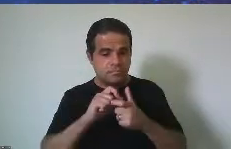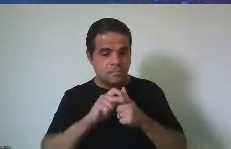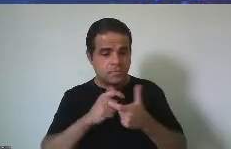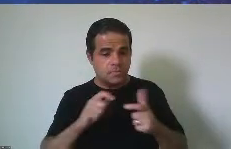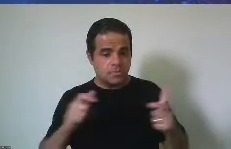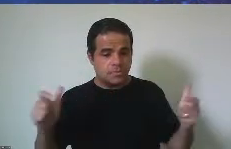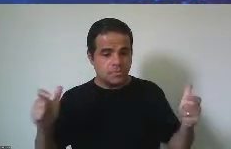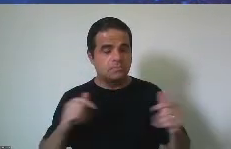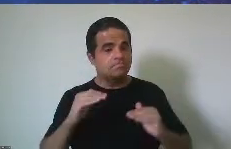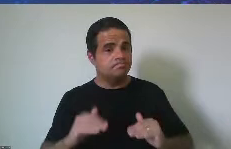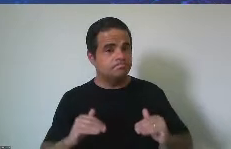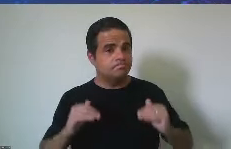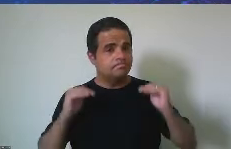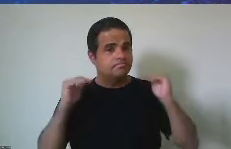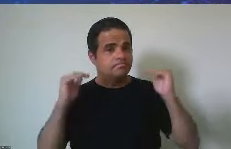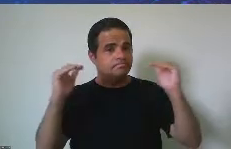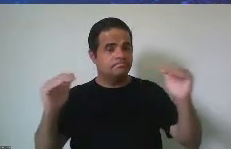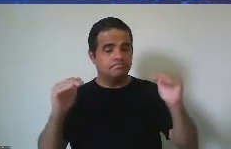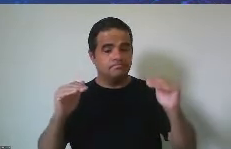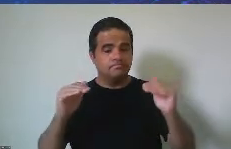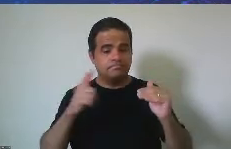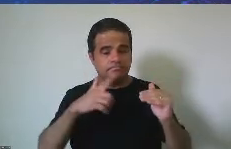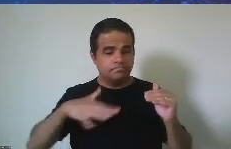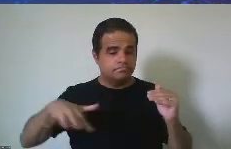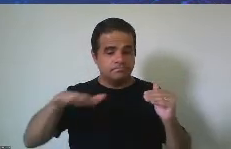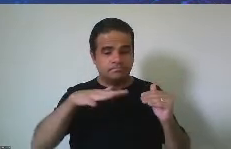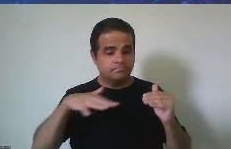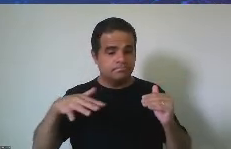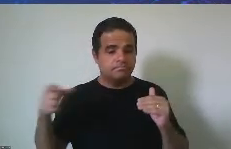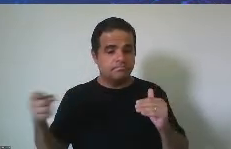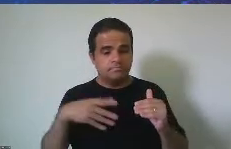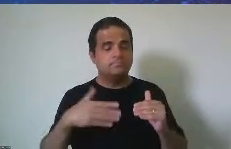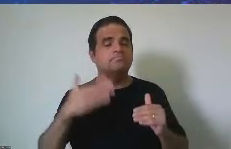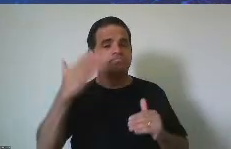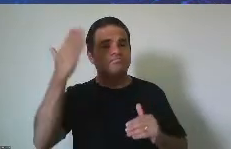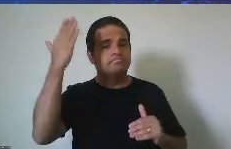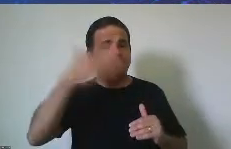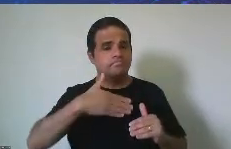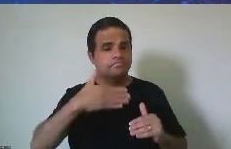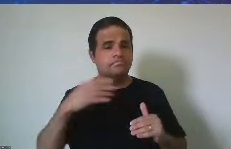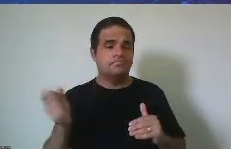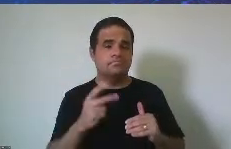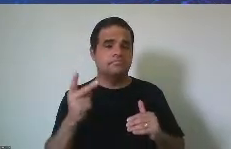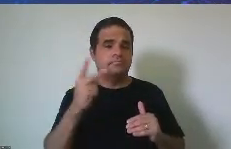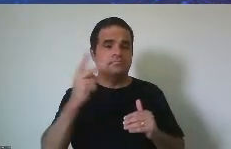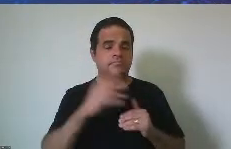executamos e como conseguimos cumprir nossa promessa de valor